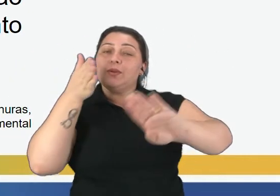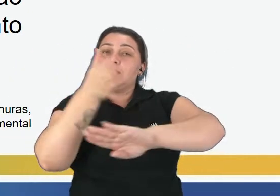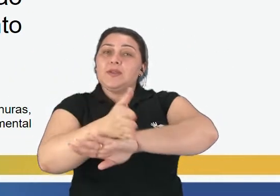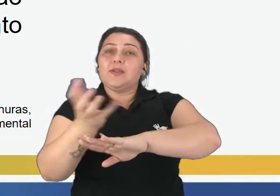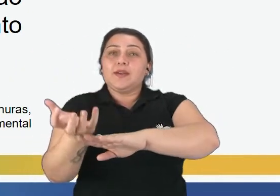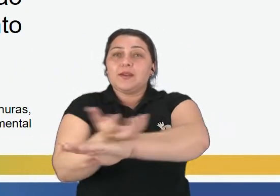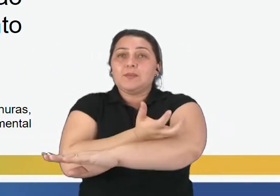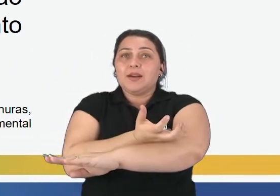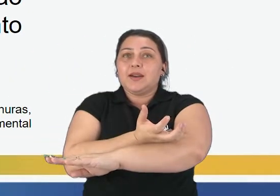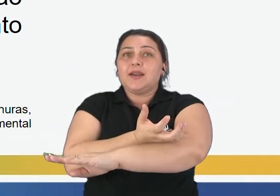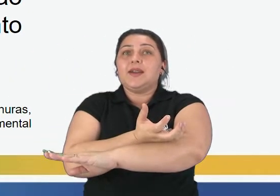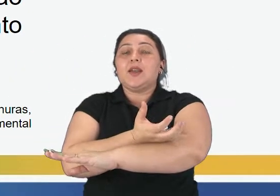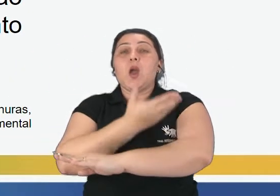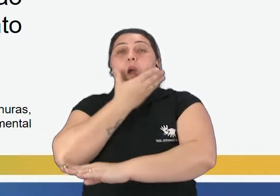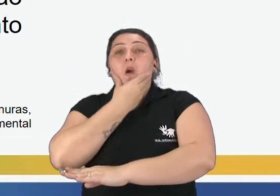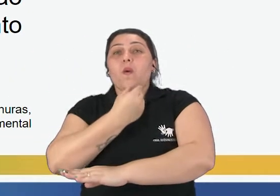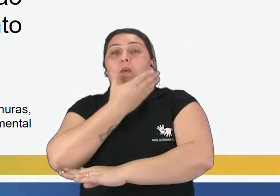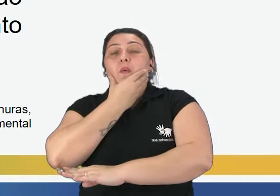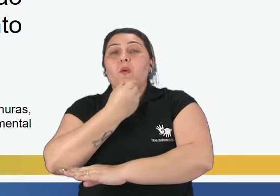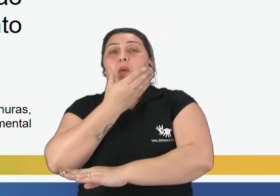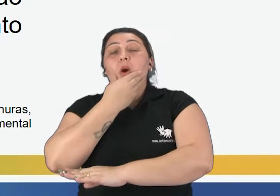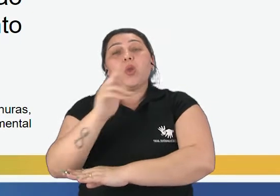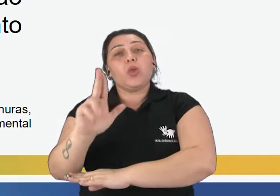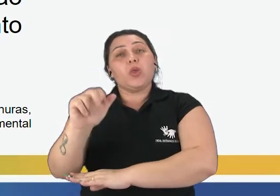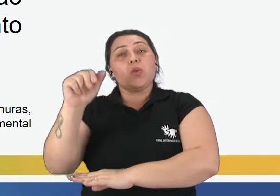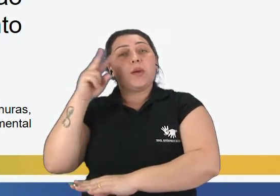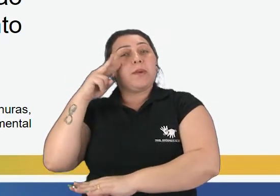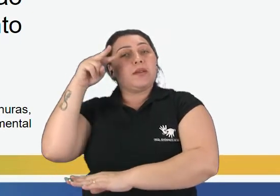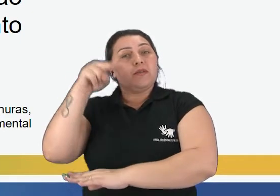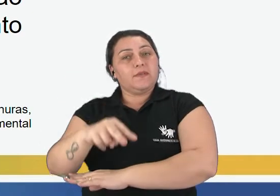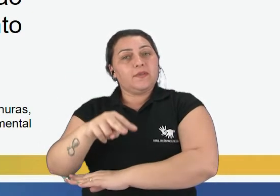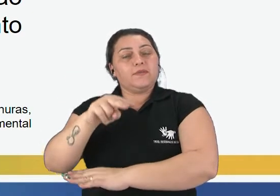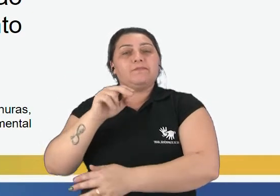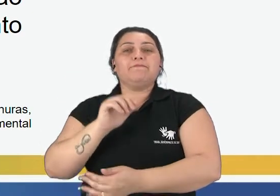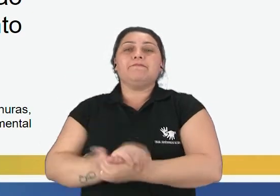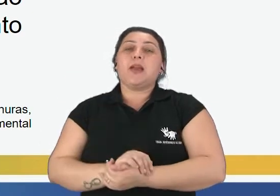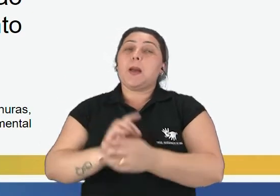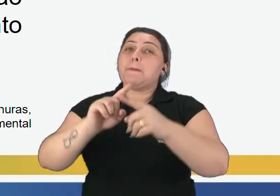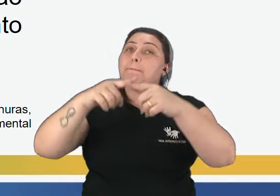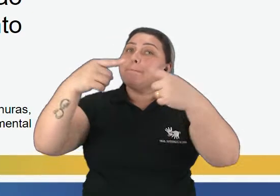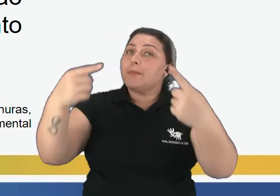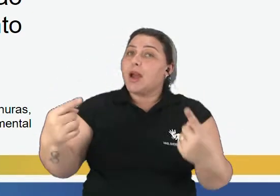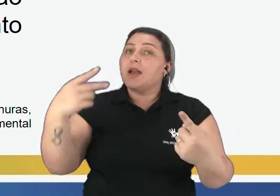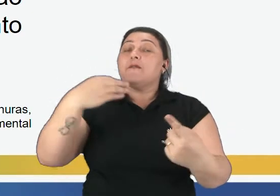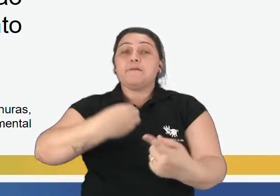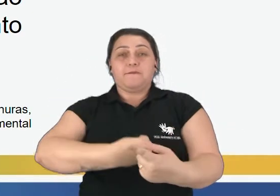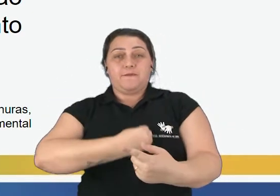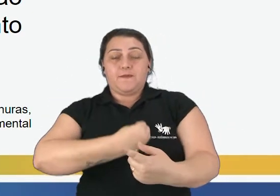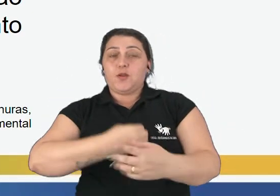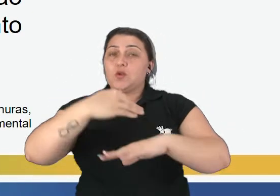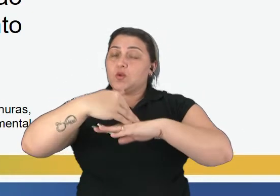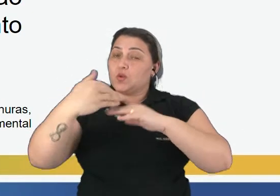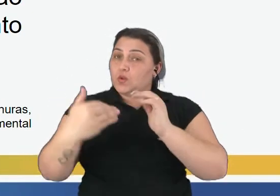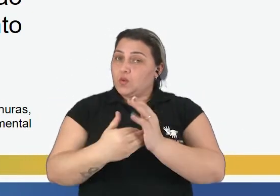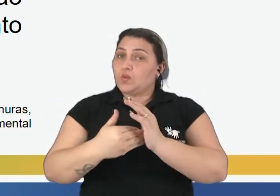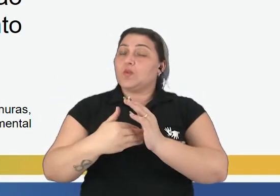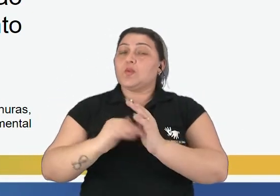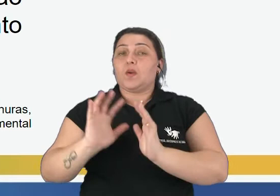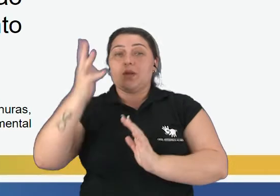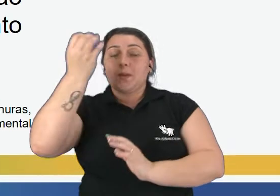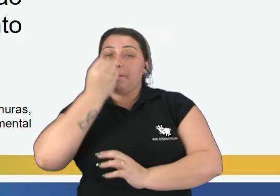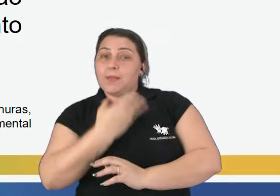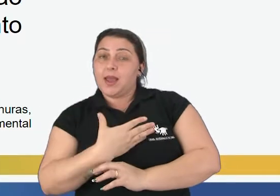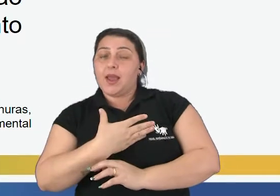gramado. E o sapateiro nunca mais os viu. Mas enquanto vive, tudo correu bem